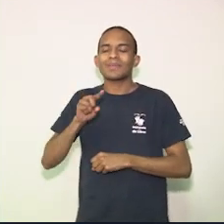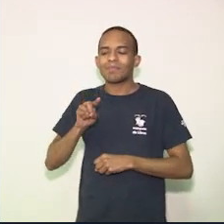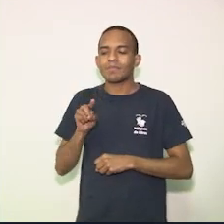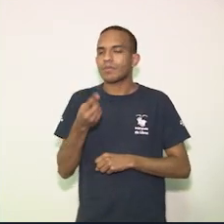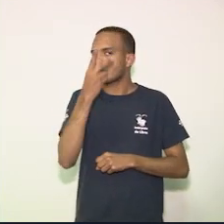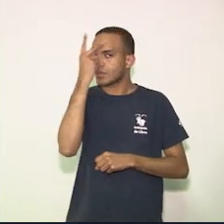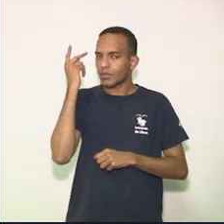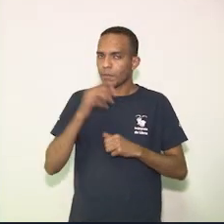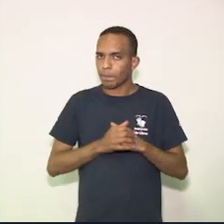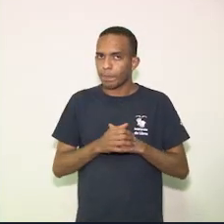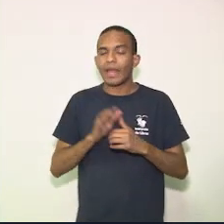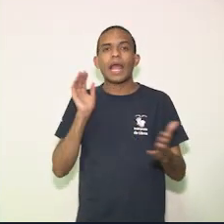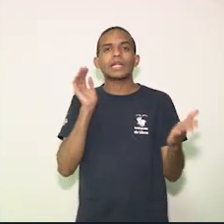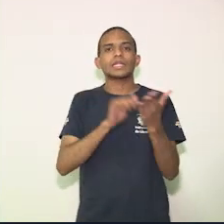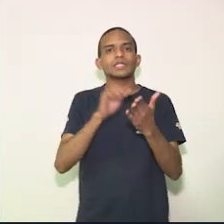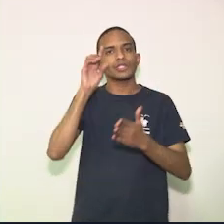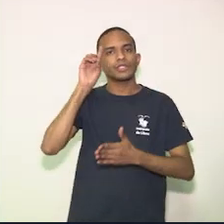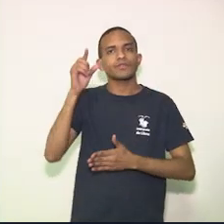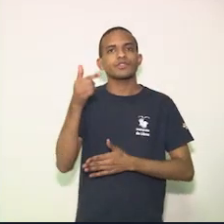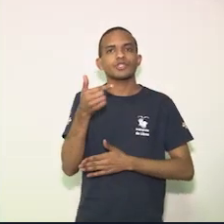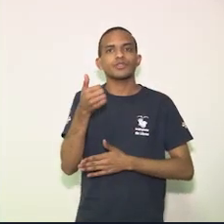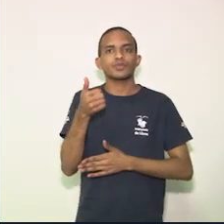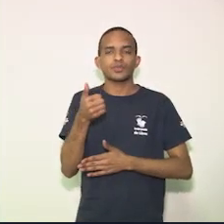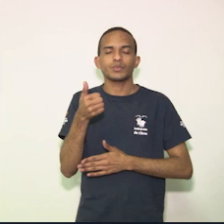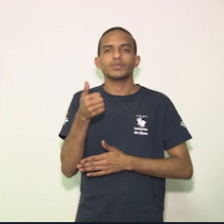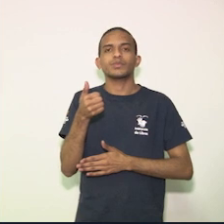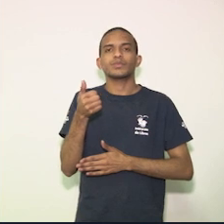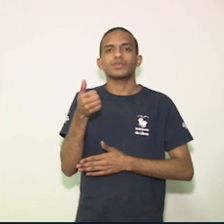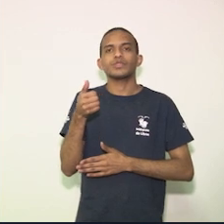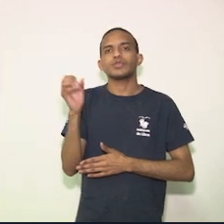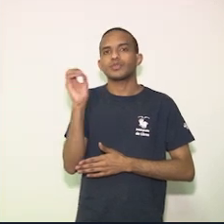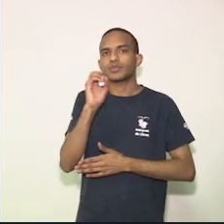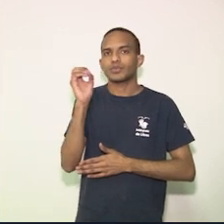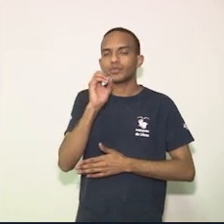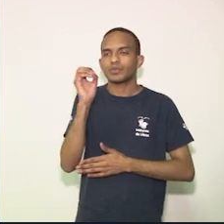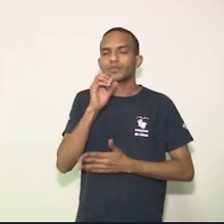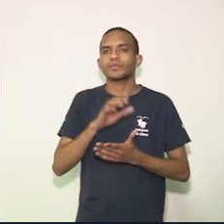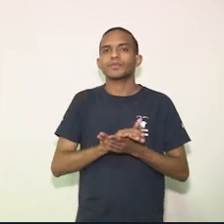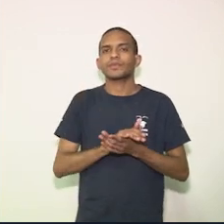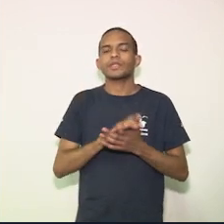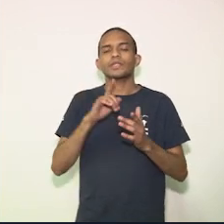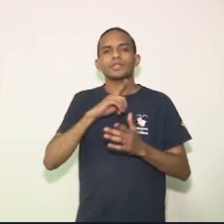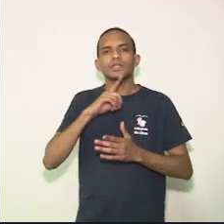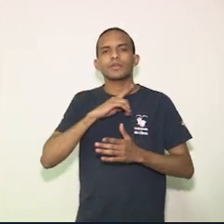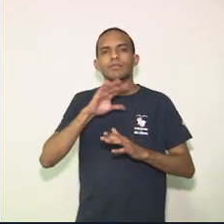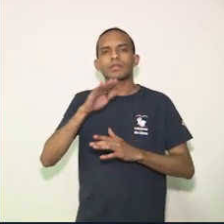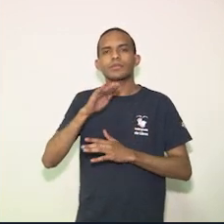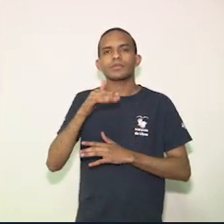pessoas. Até o dia 21/10, que estavam previstas